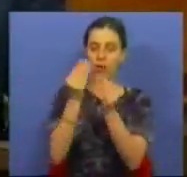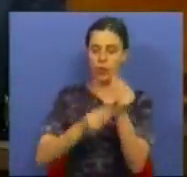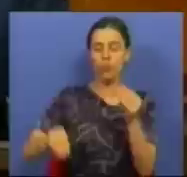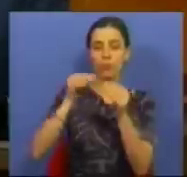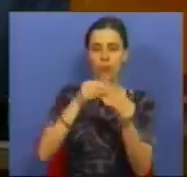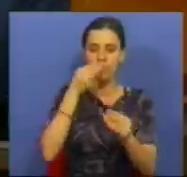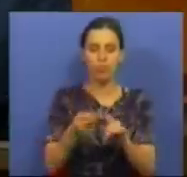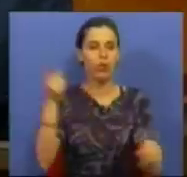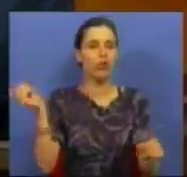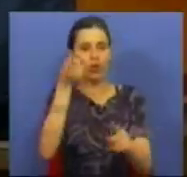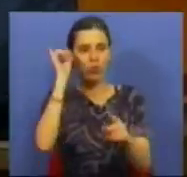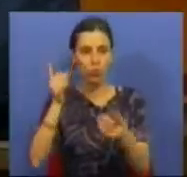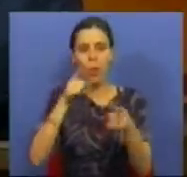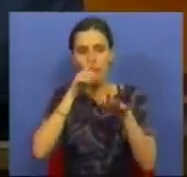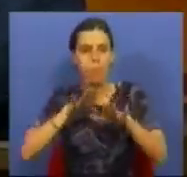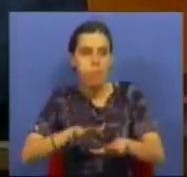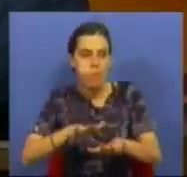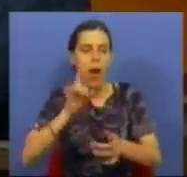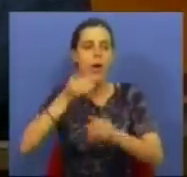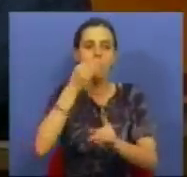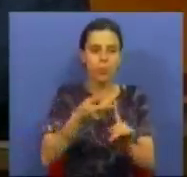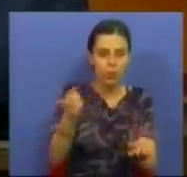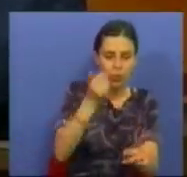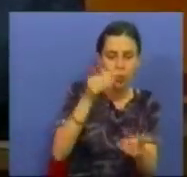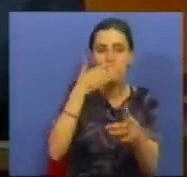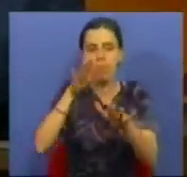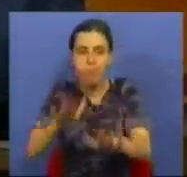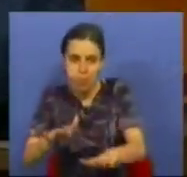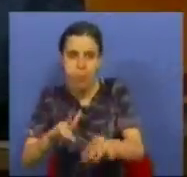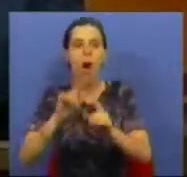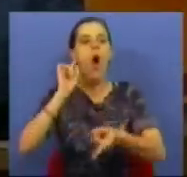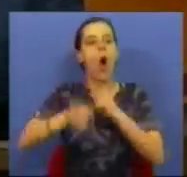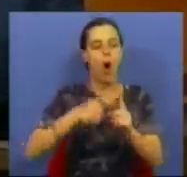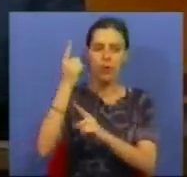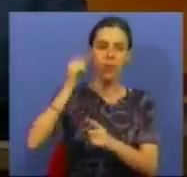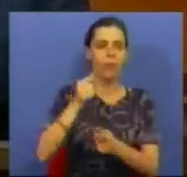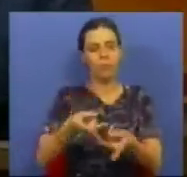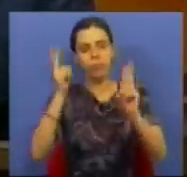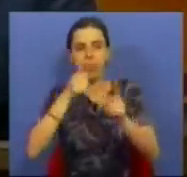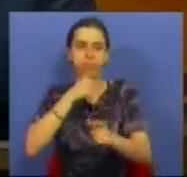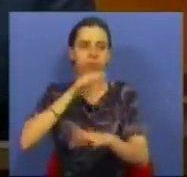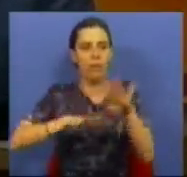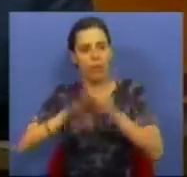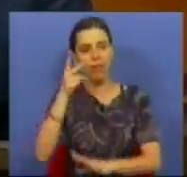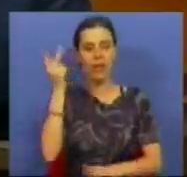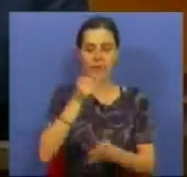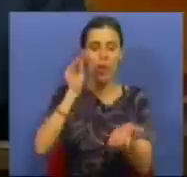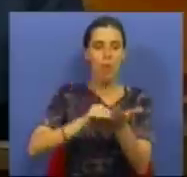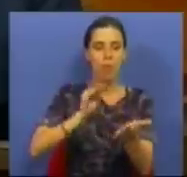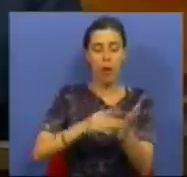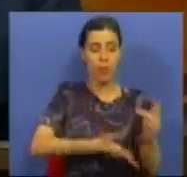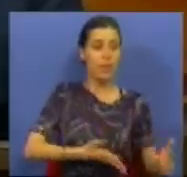acrescenta injustiça e estagnação à injustiça e estagnação que têm imposto e disposto sobre as vidas dos